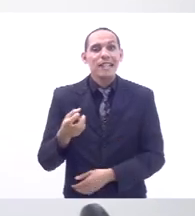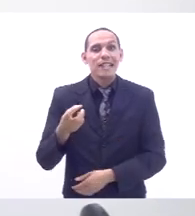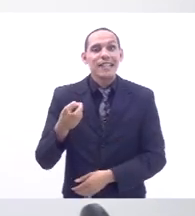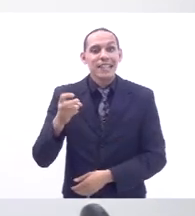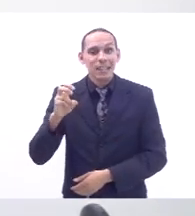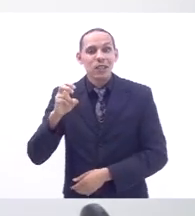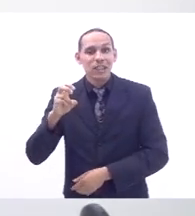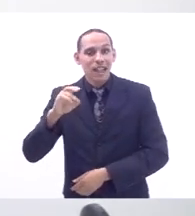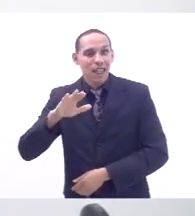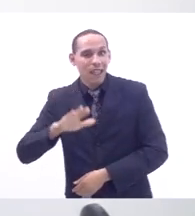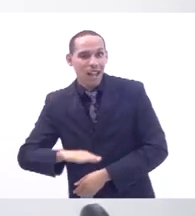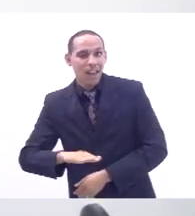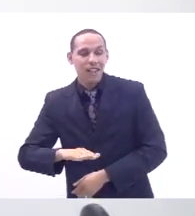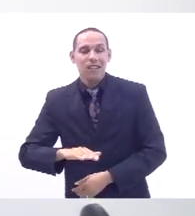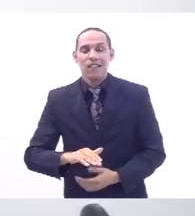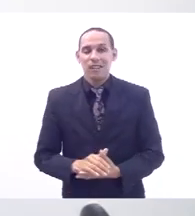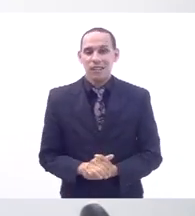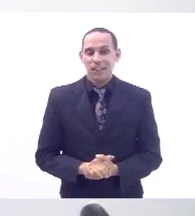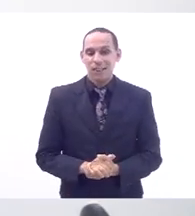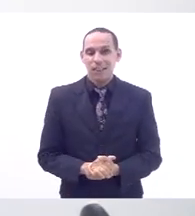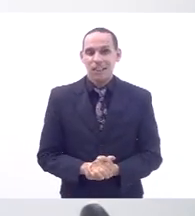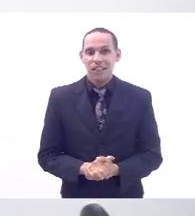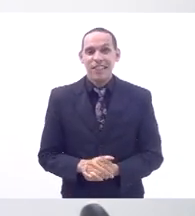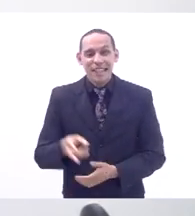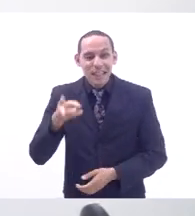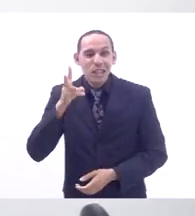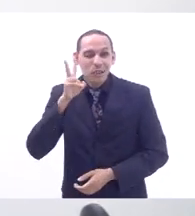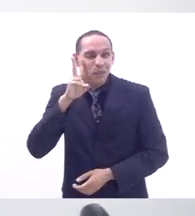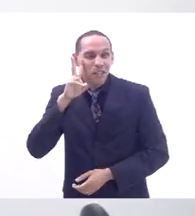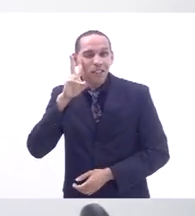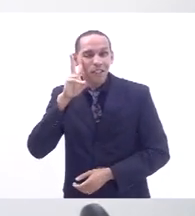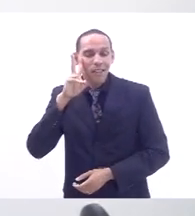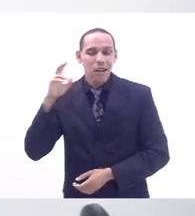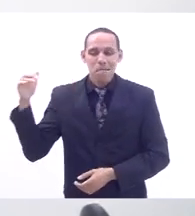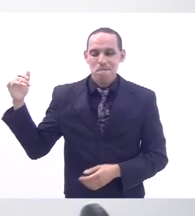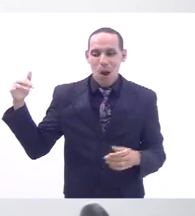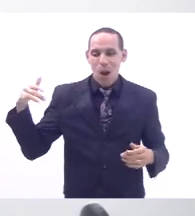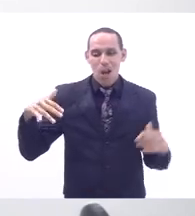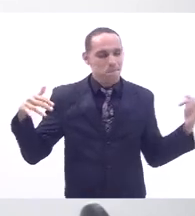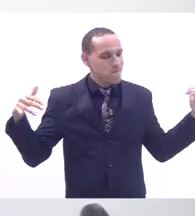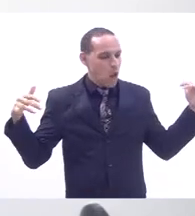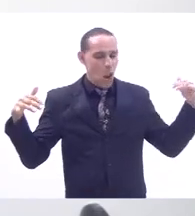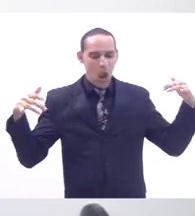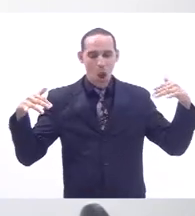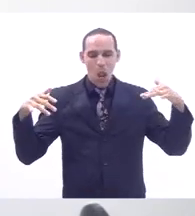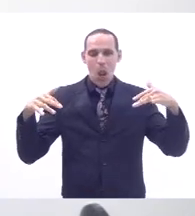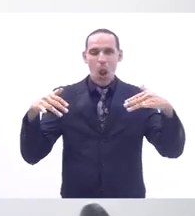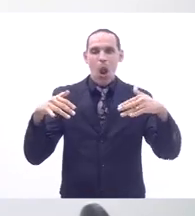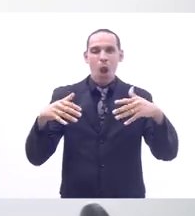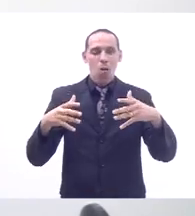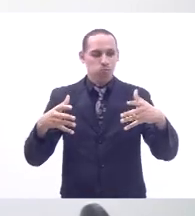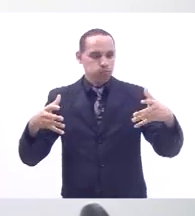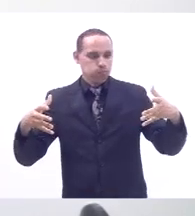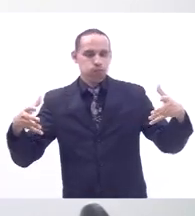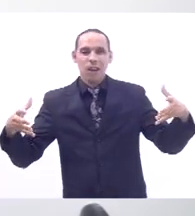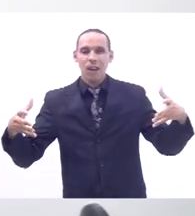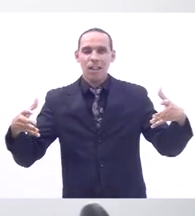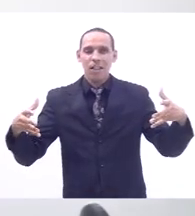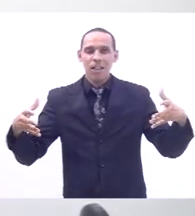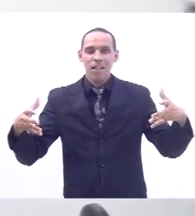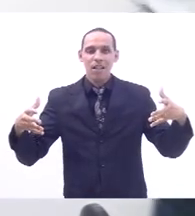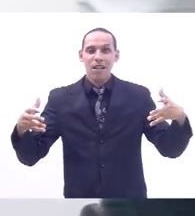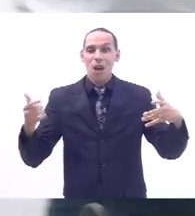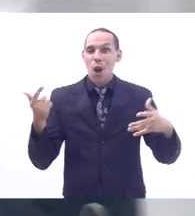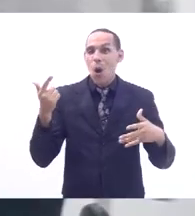5 horas da tarde, vamos colocar assim, segunda-feira, e o auditório está cheio, lá embaixo, gente